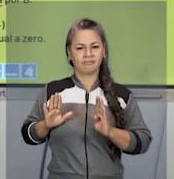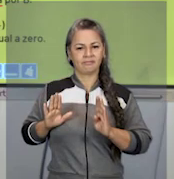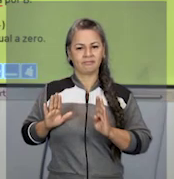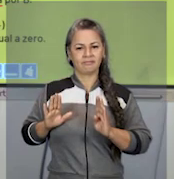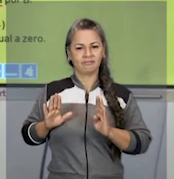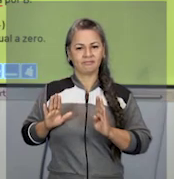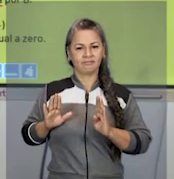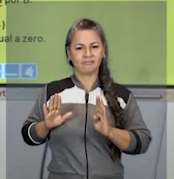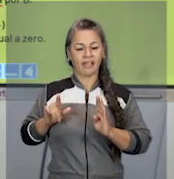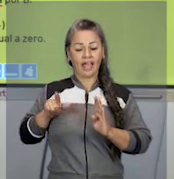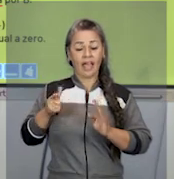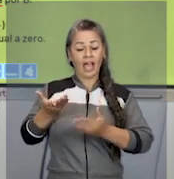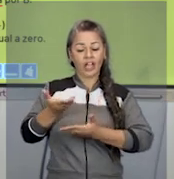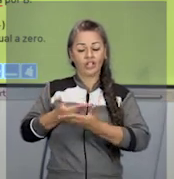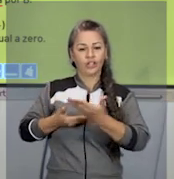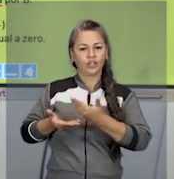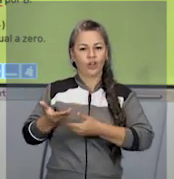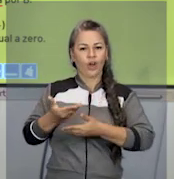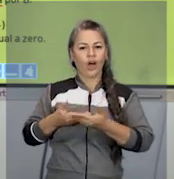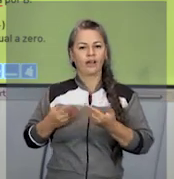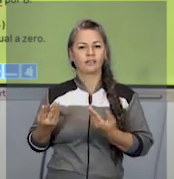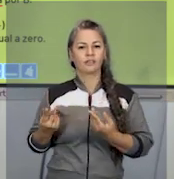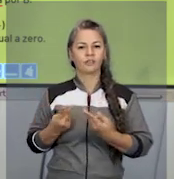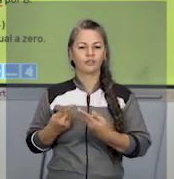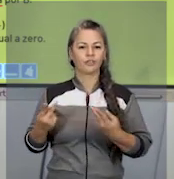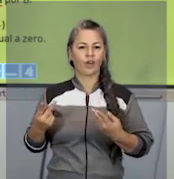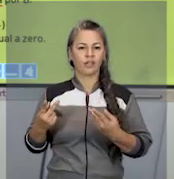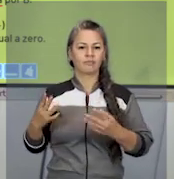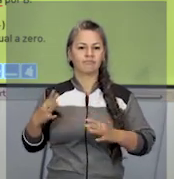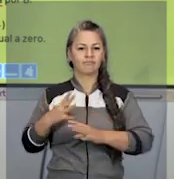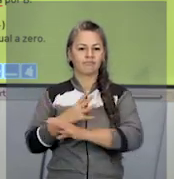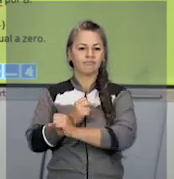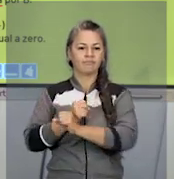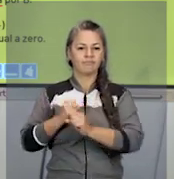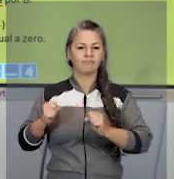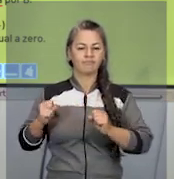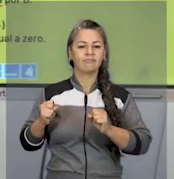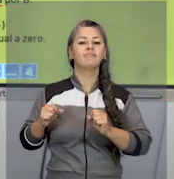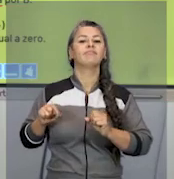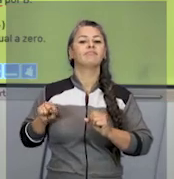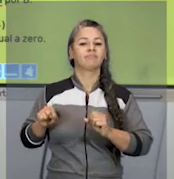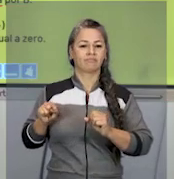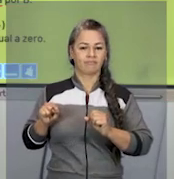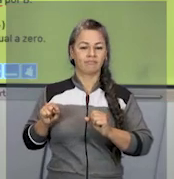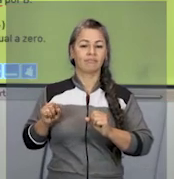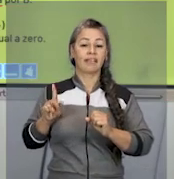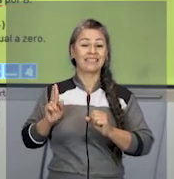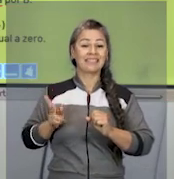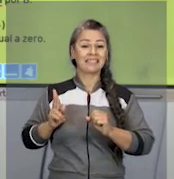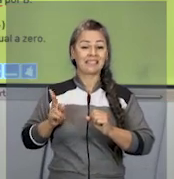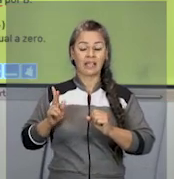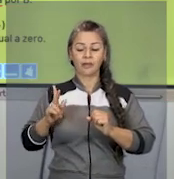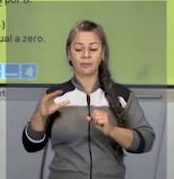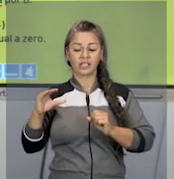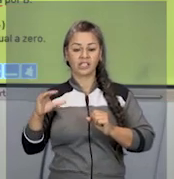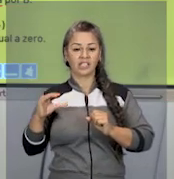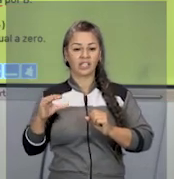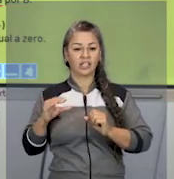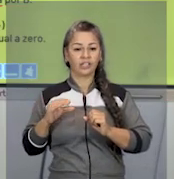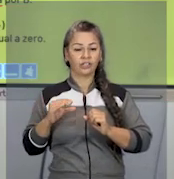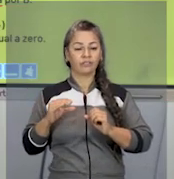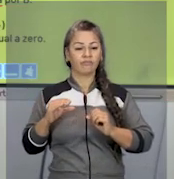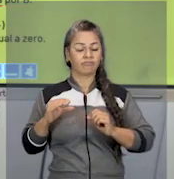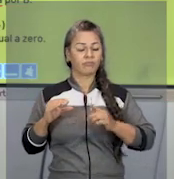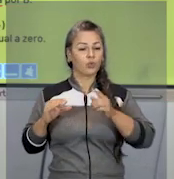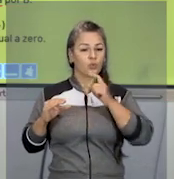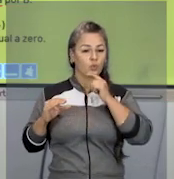vai haver uma troca entre esses dois, né? Esses dois corpos. Então, vai sempre passar a energia de um para o outro.